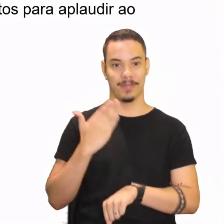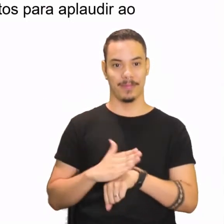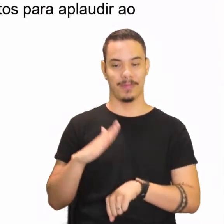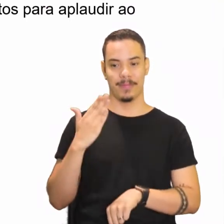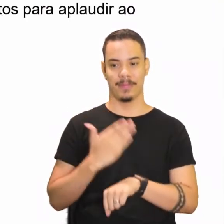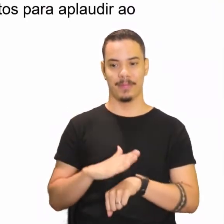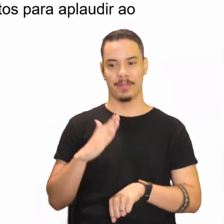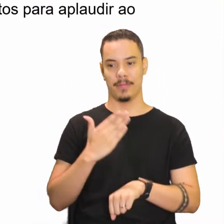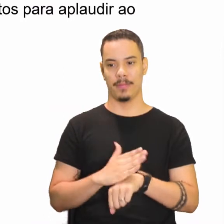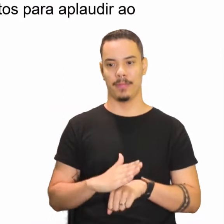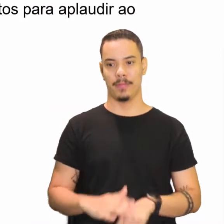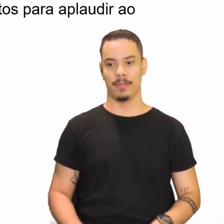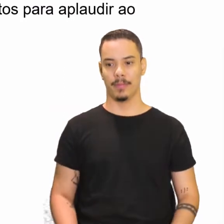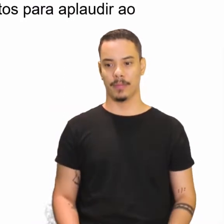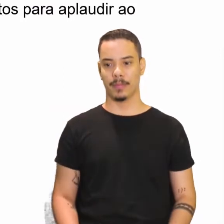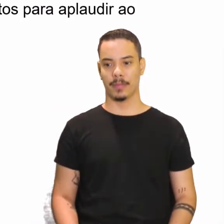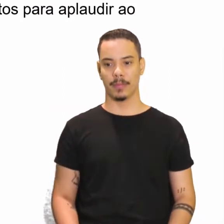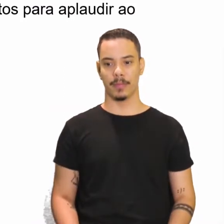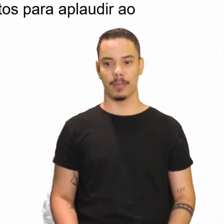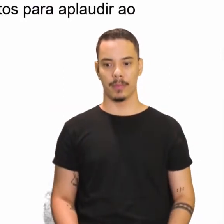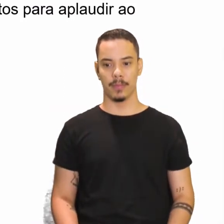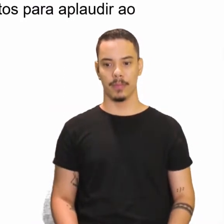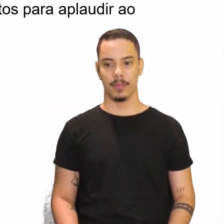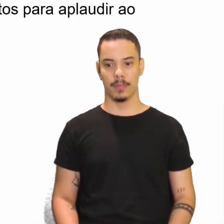praticar! Temos aqui o seguinte.